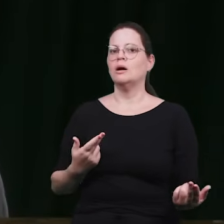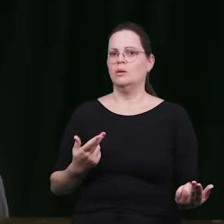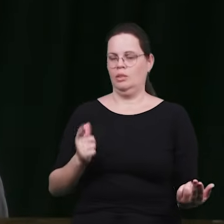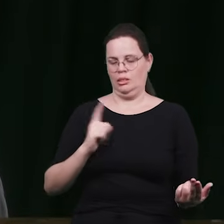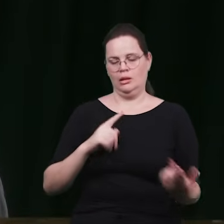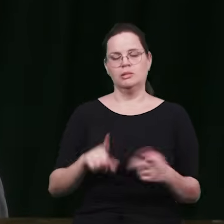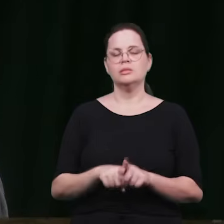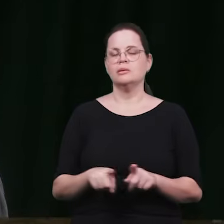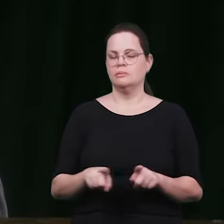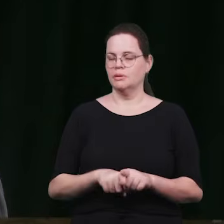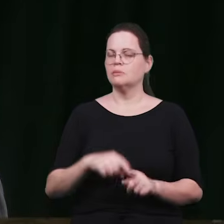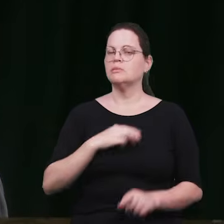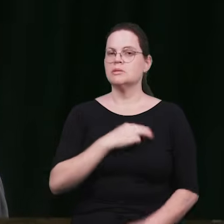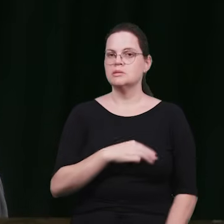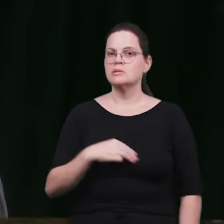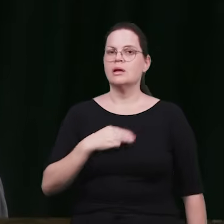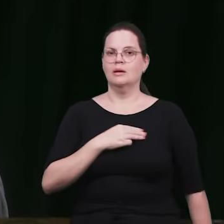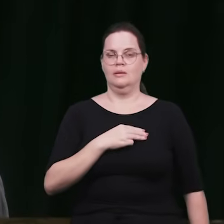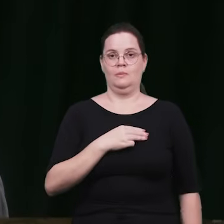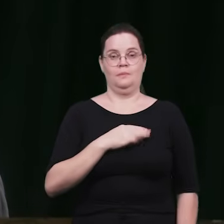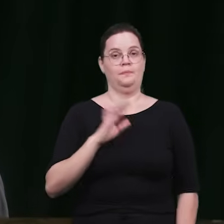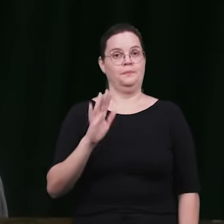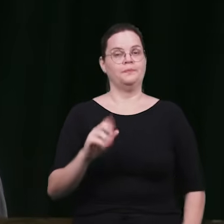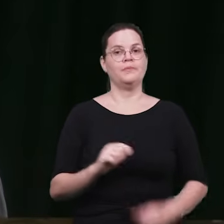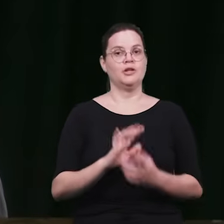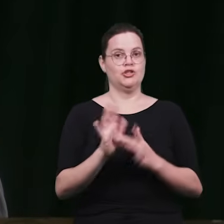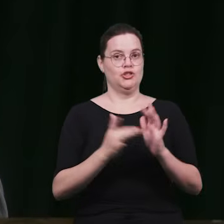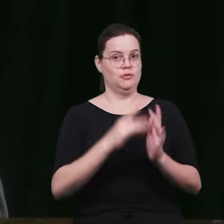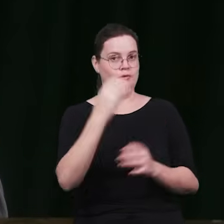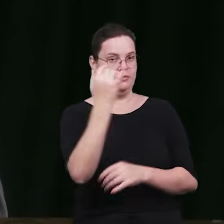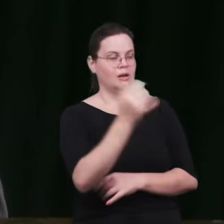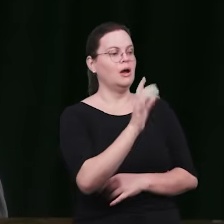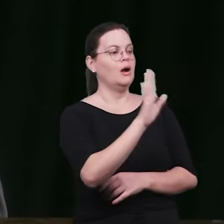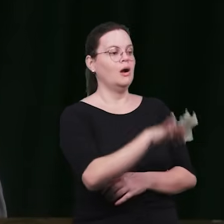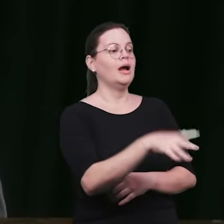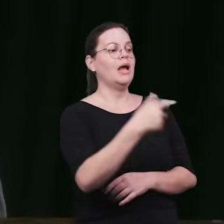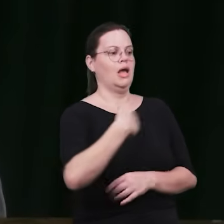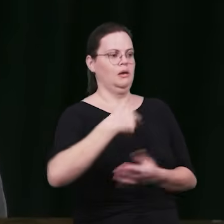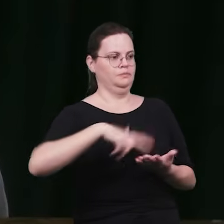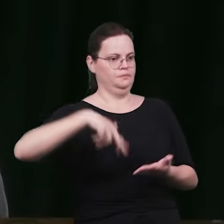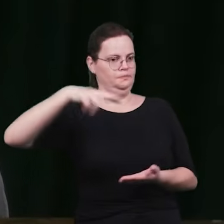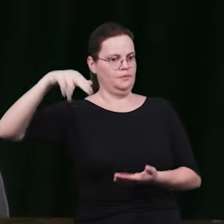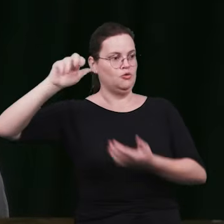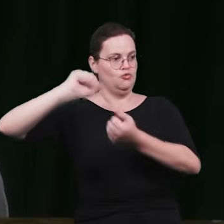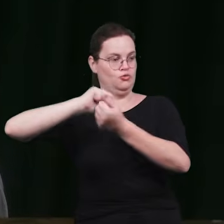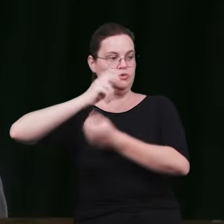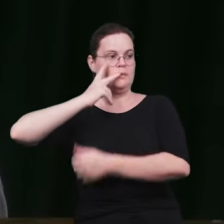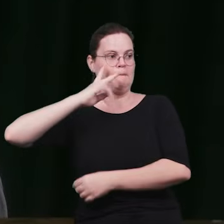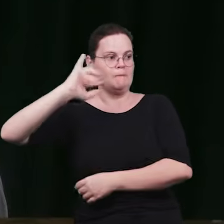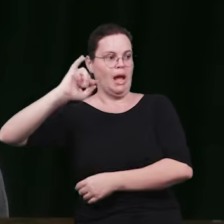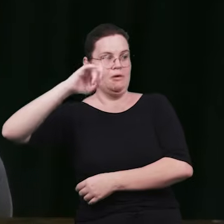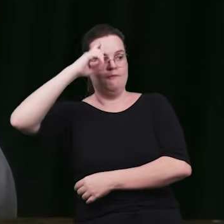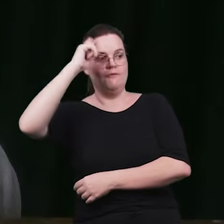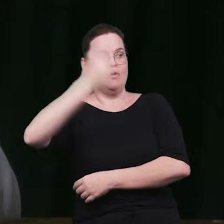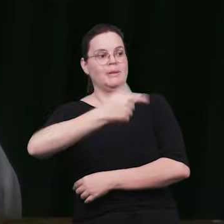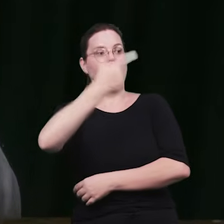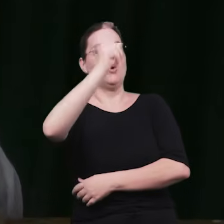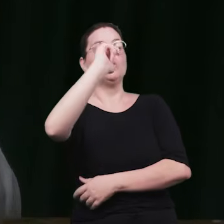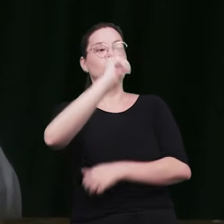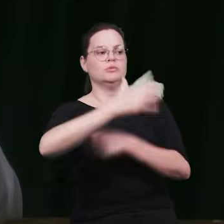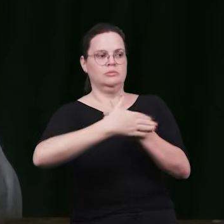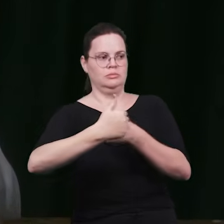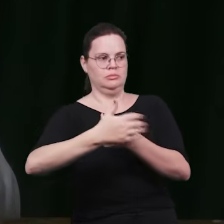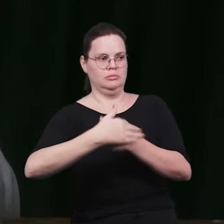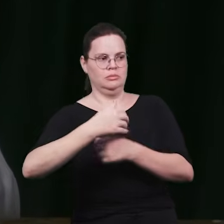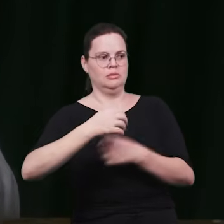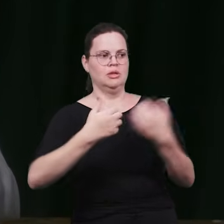Então, quando o Senhor Jesus falou assim: "Olha, eu vou para o Pai, mas enviarei outro Consolador", o Senhor está mostrando, falou assim: "Ó, tem um